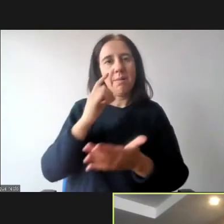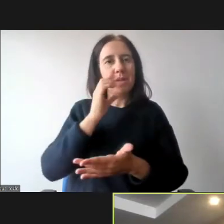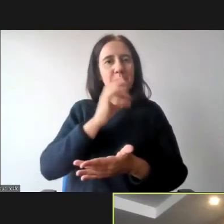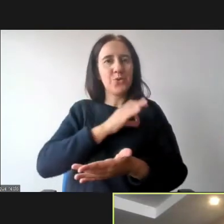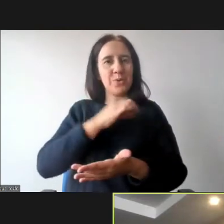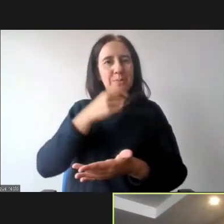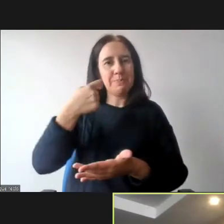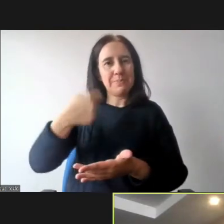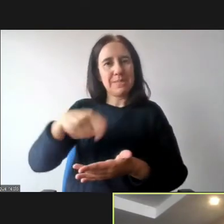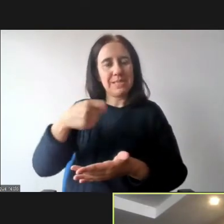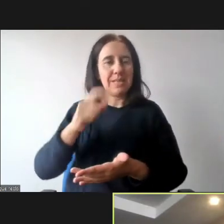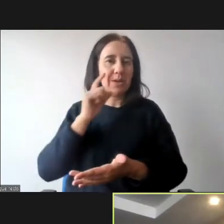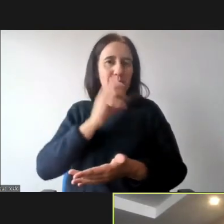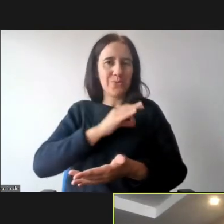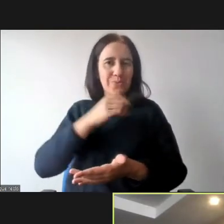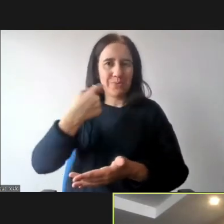Presidente,